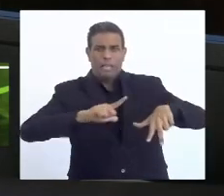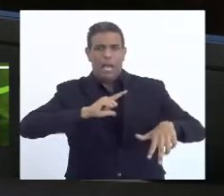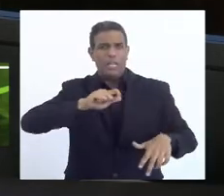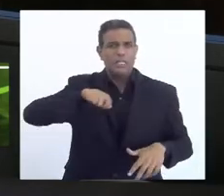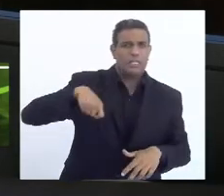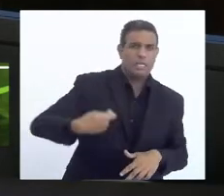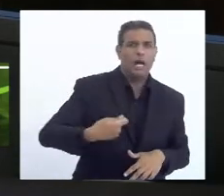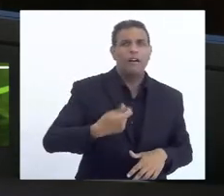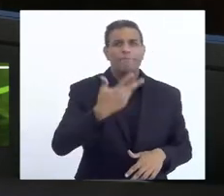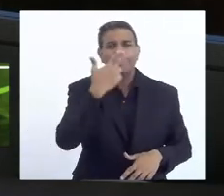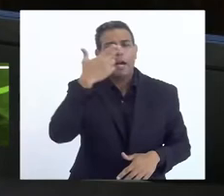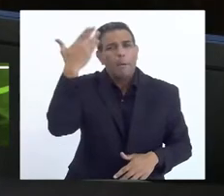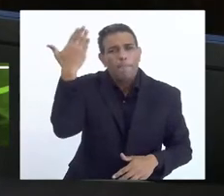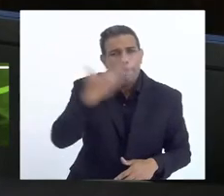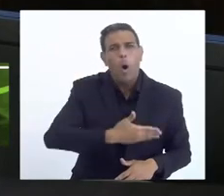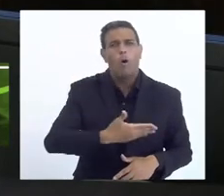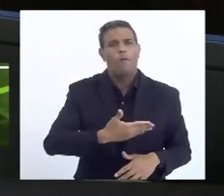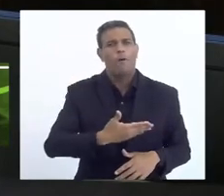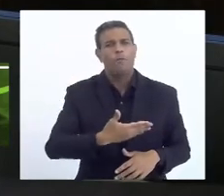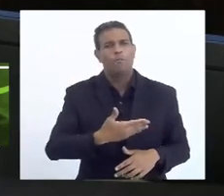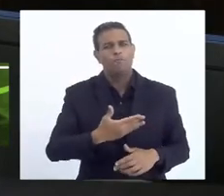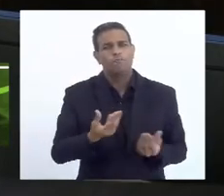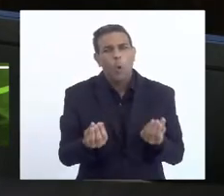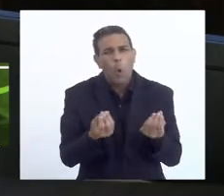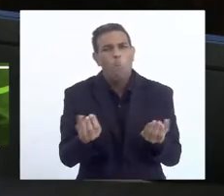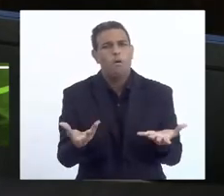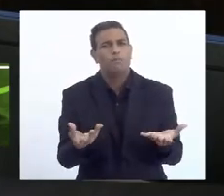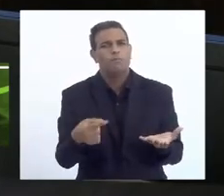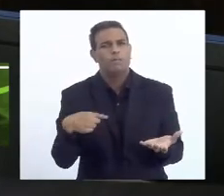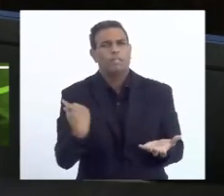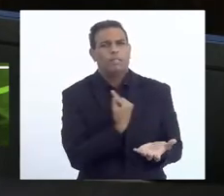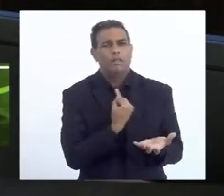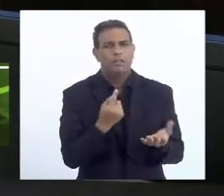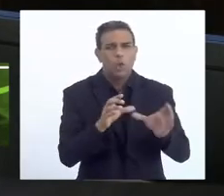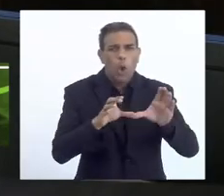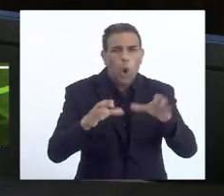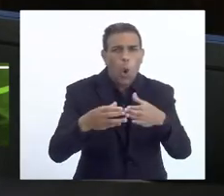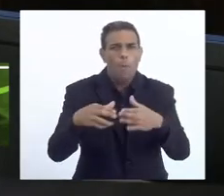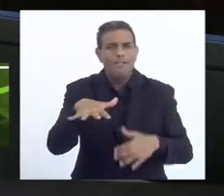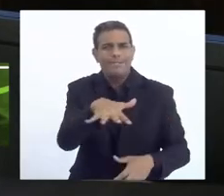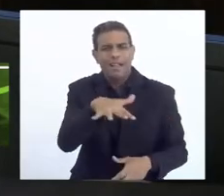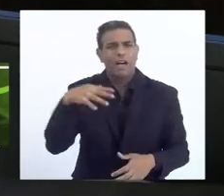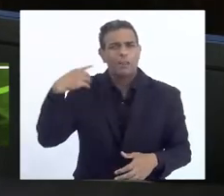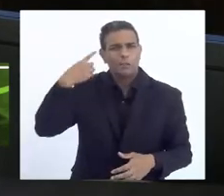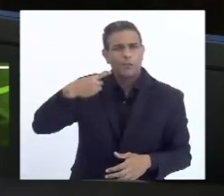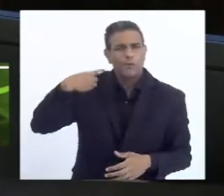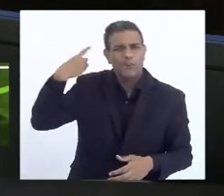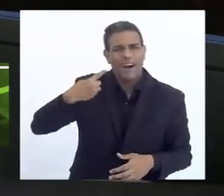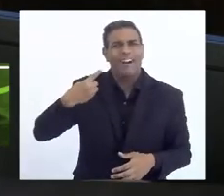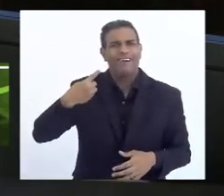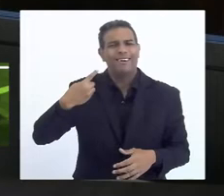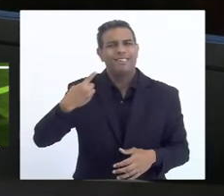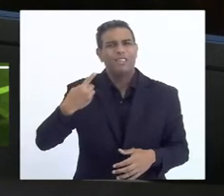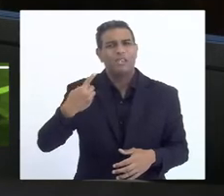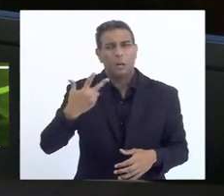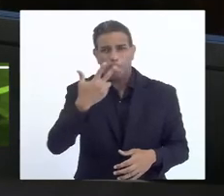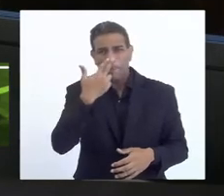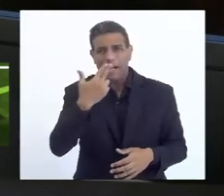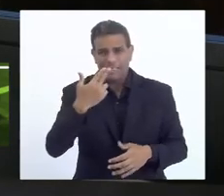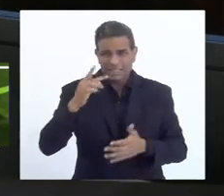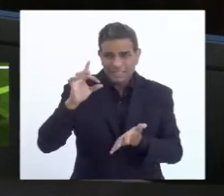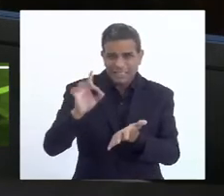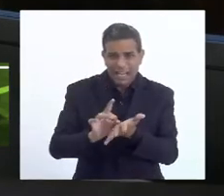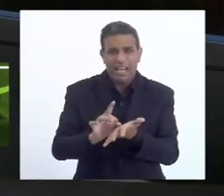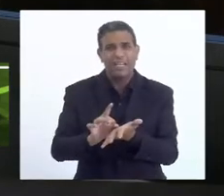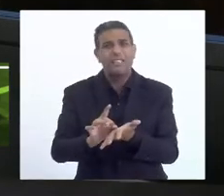E quando a gente dá nome às coisas, e quem é do campo do direito sabe muito bem que aquilo que não se nomeia não